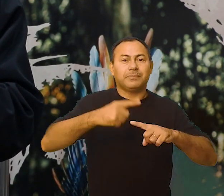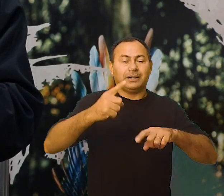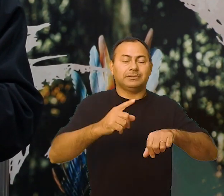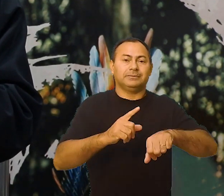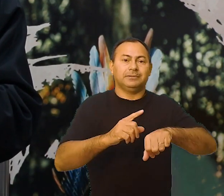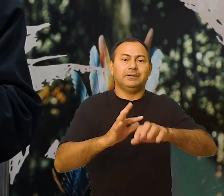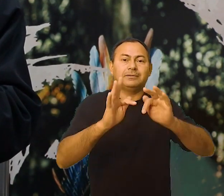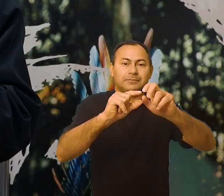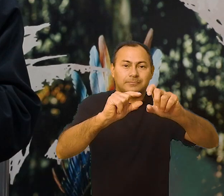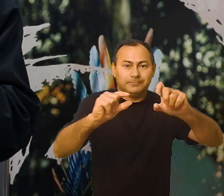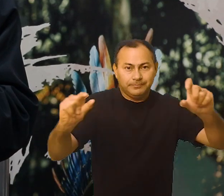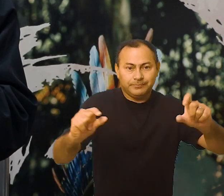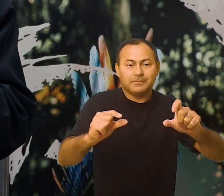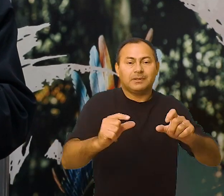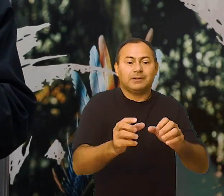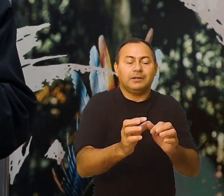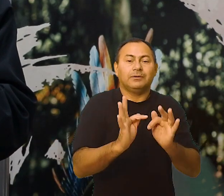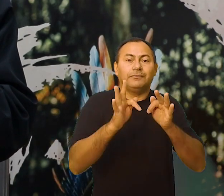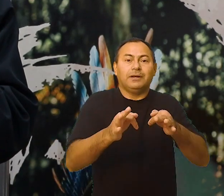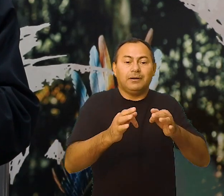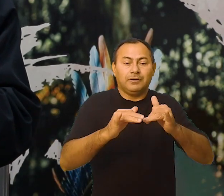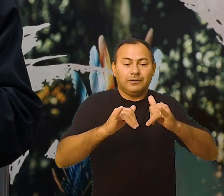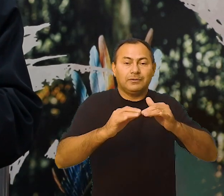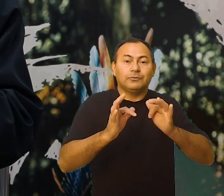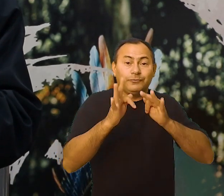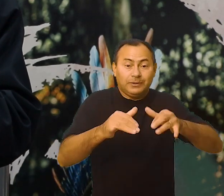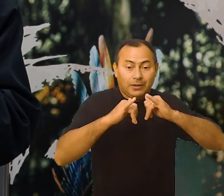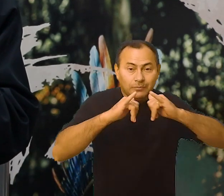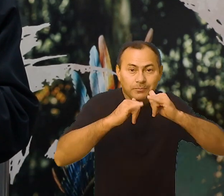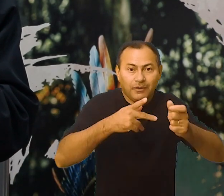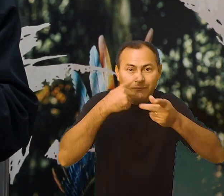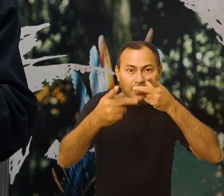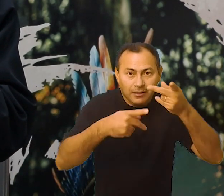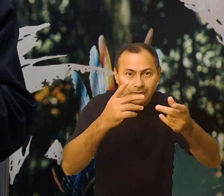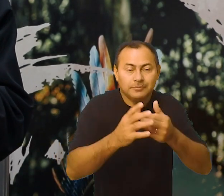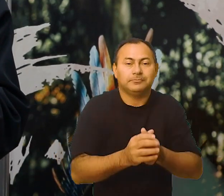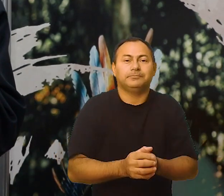sobretudo nessa frase que terminava o anúncio dizendo assim,